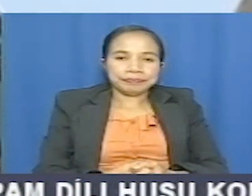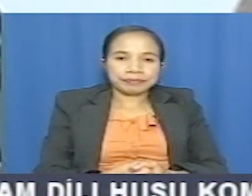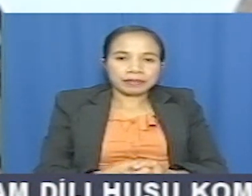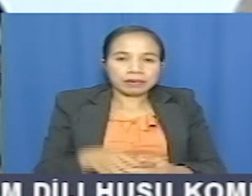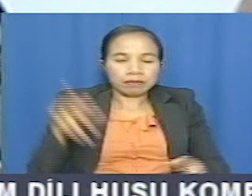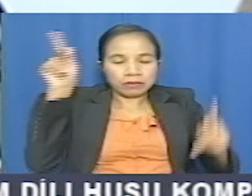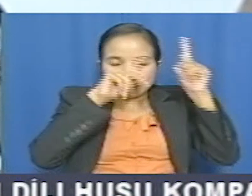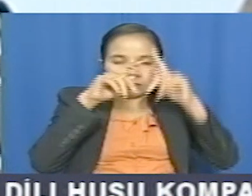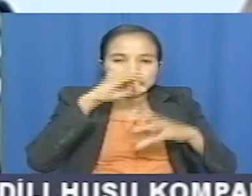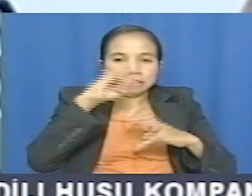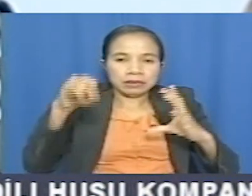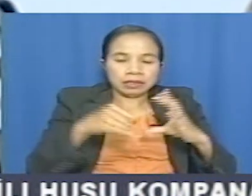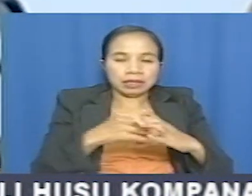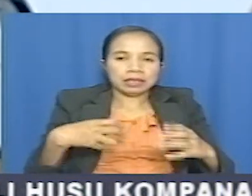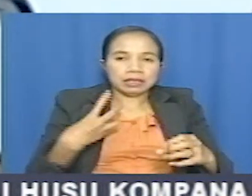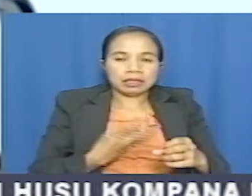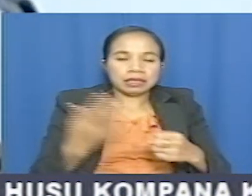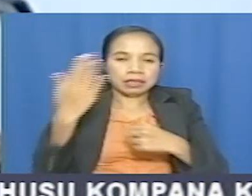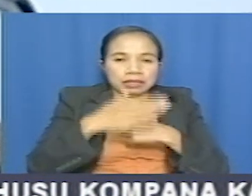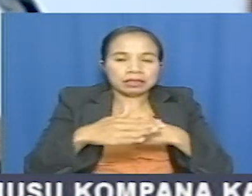Situação geral e reitendera e laran lido com a